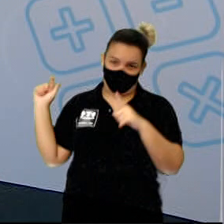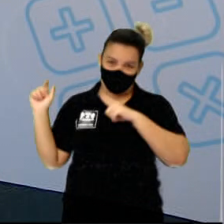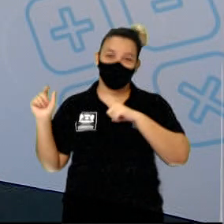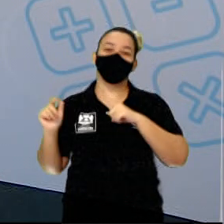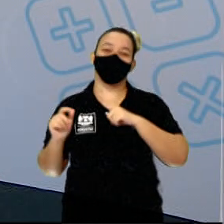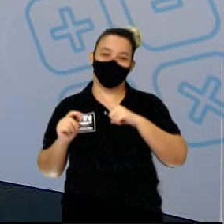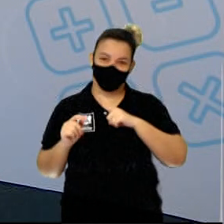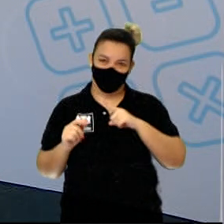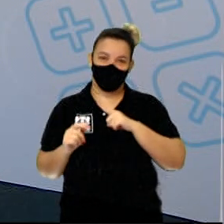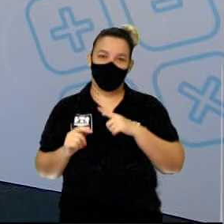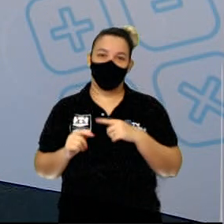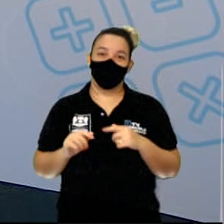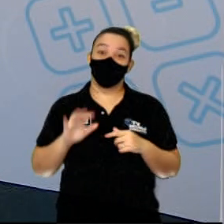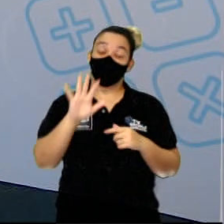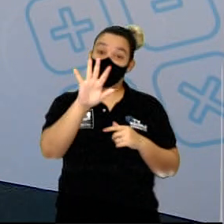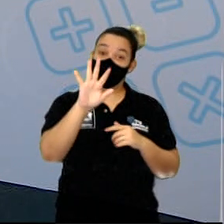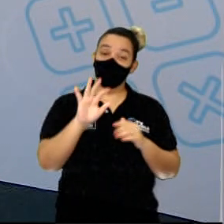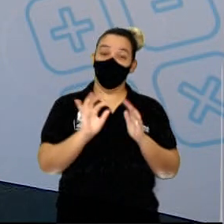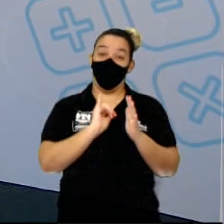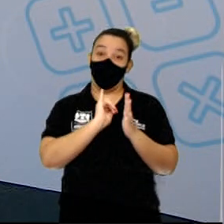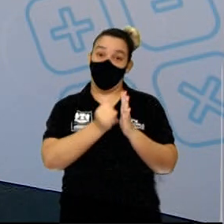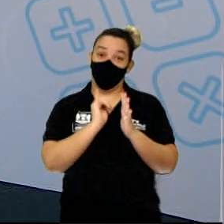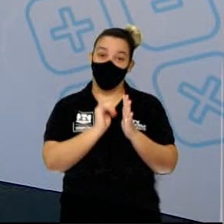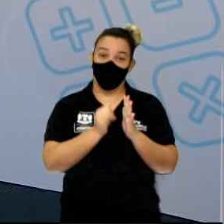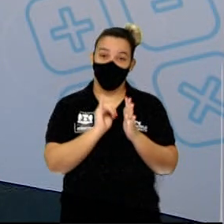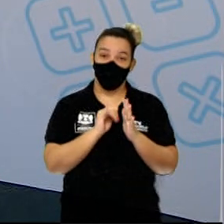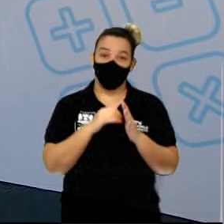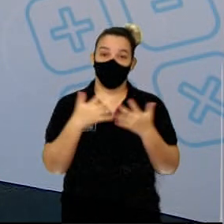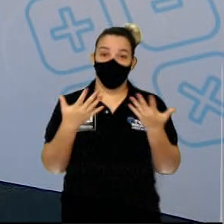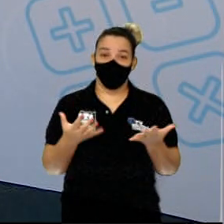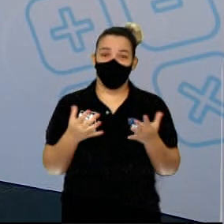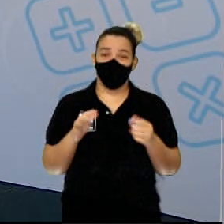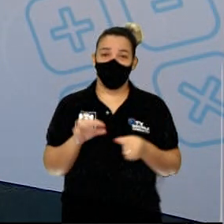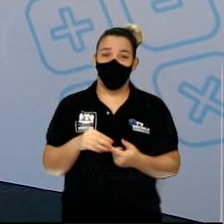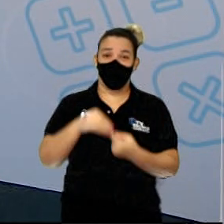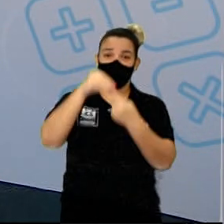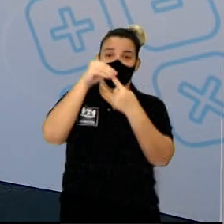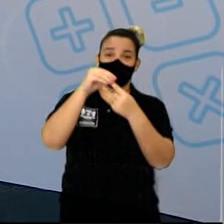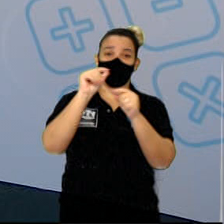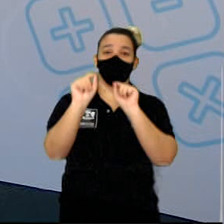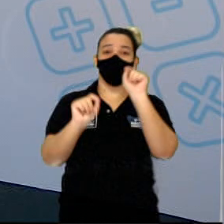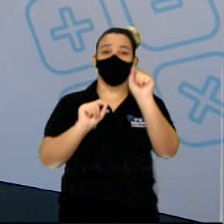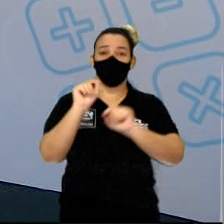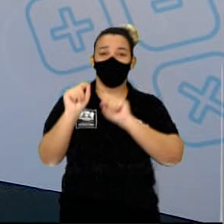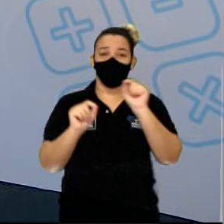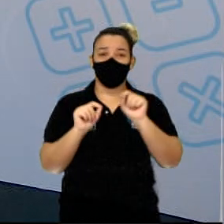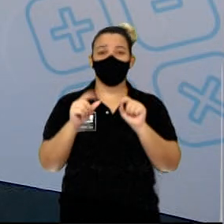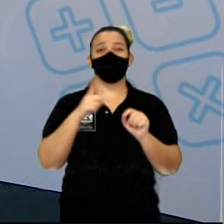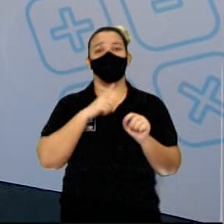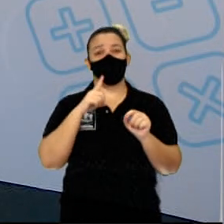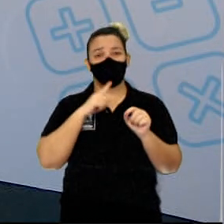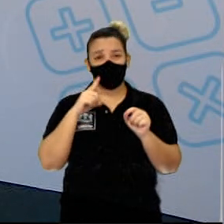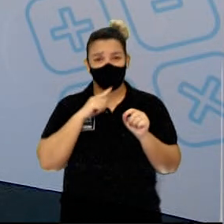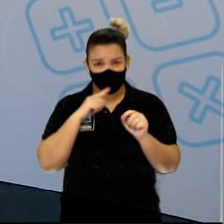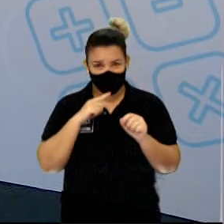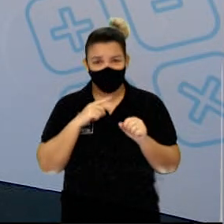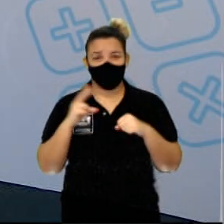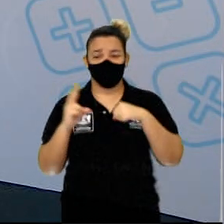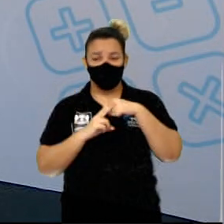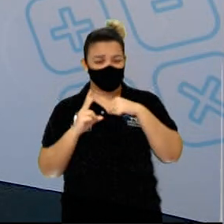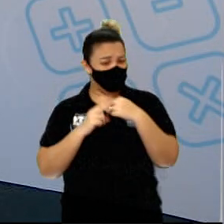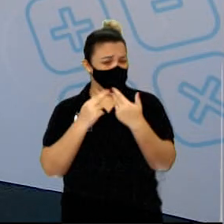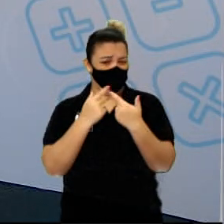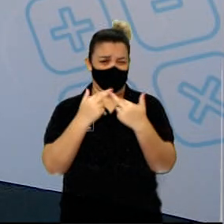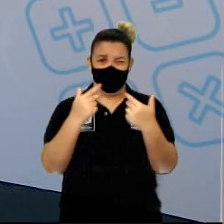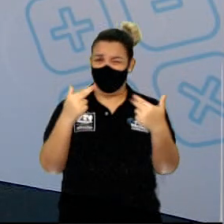fábulas. Mas aquelas que são mais fiéis ao texto original, nós encontramos aí uma riqueza de vocabulário, uma